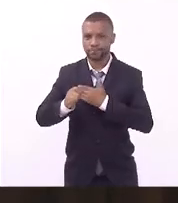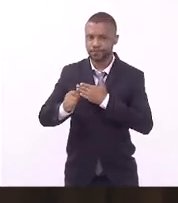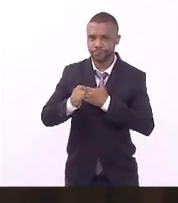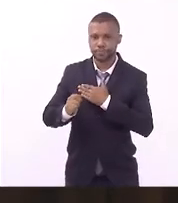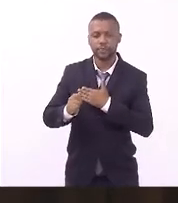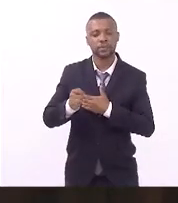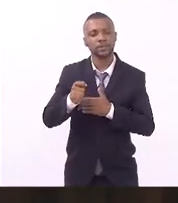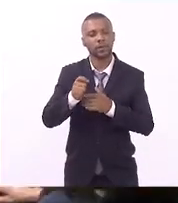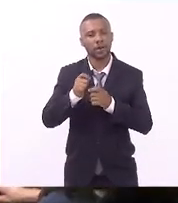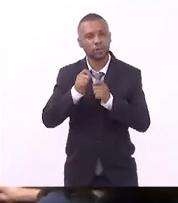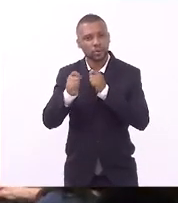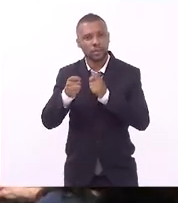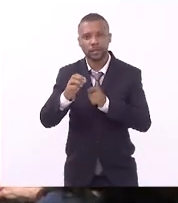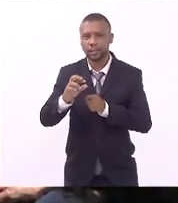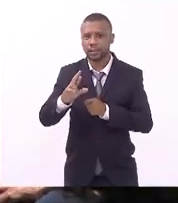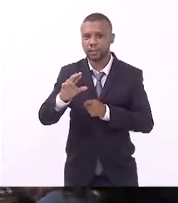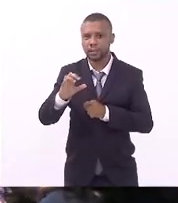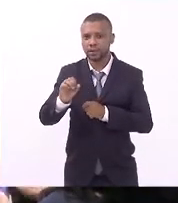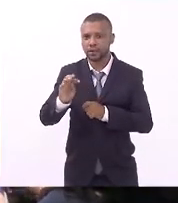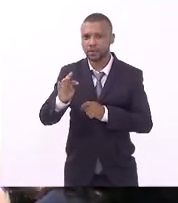Serra.